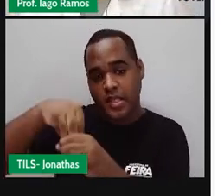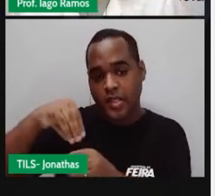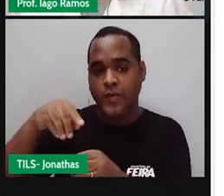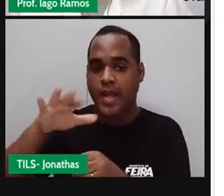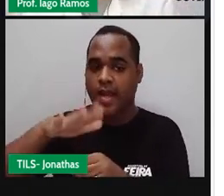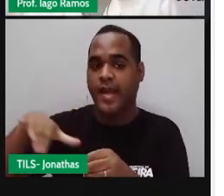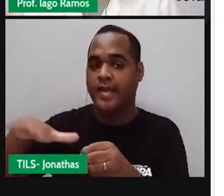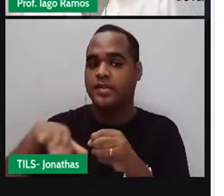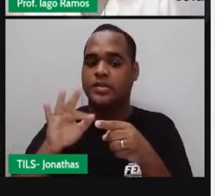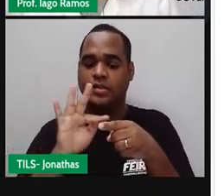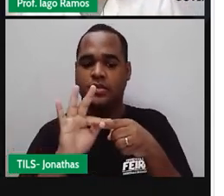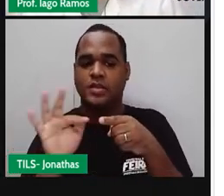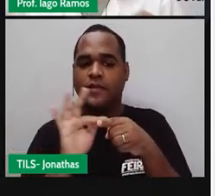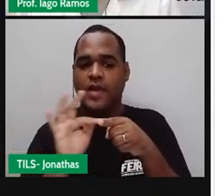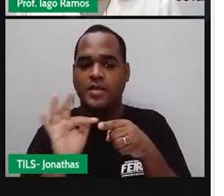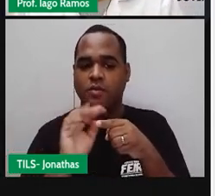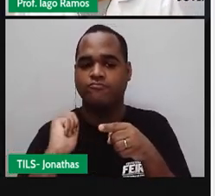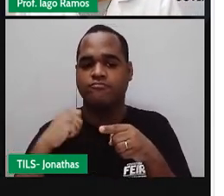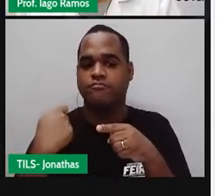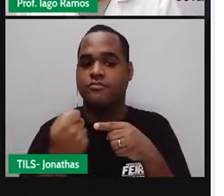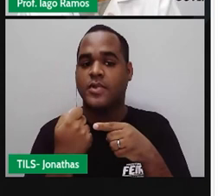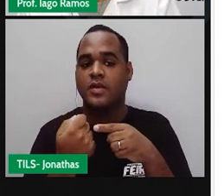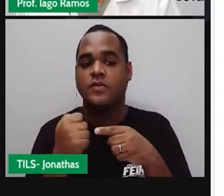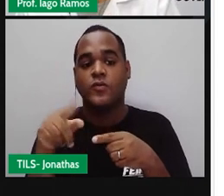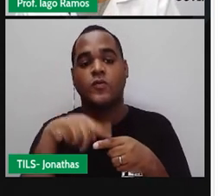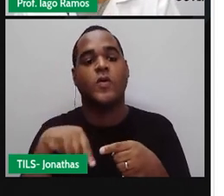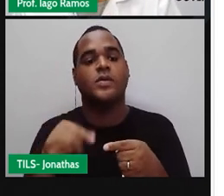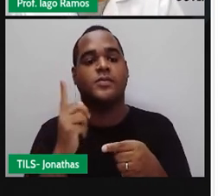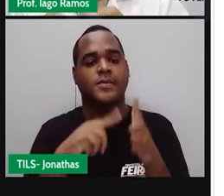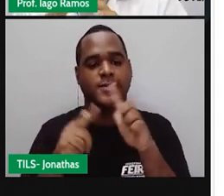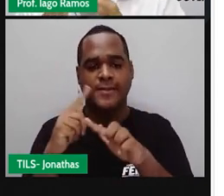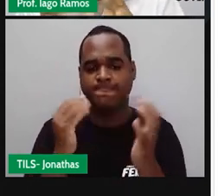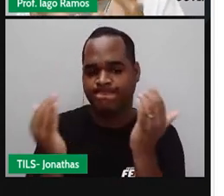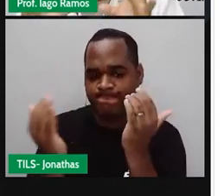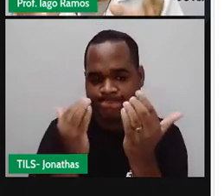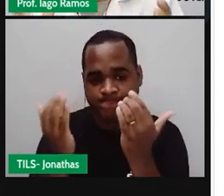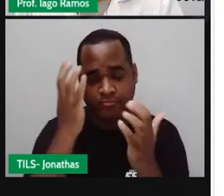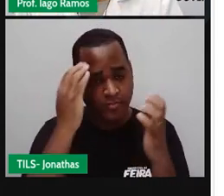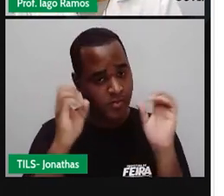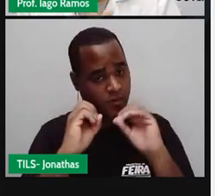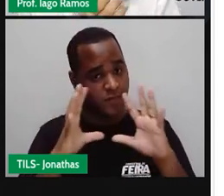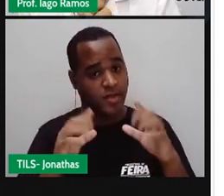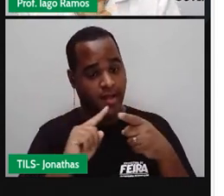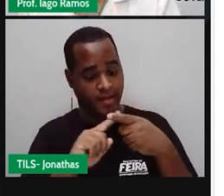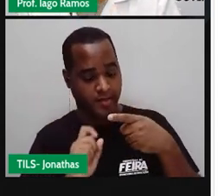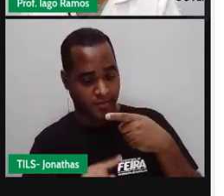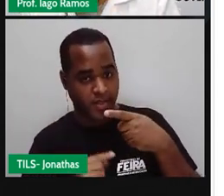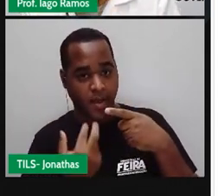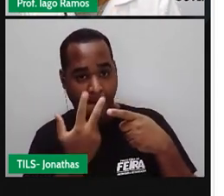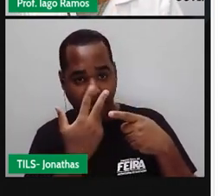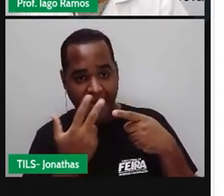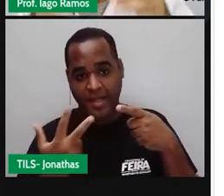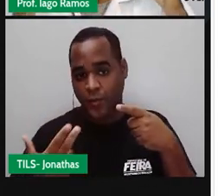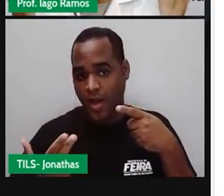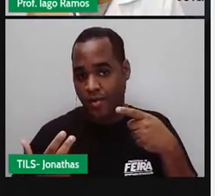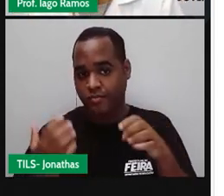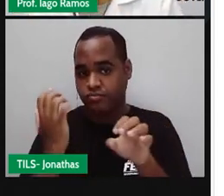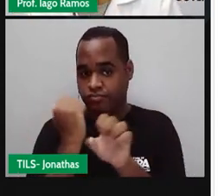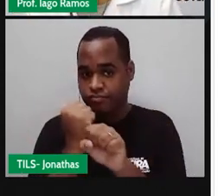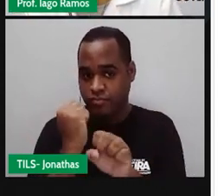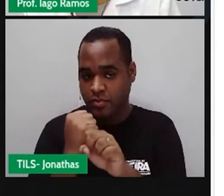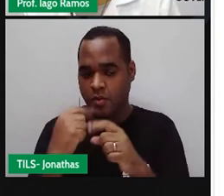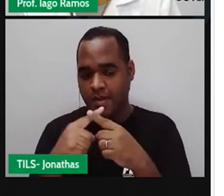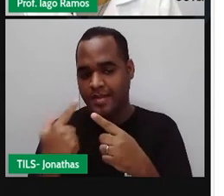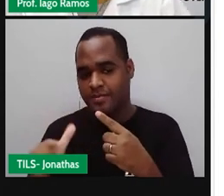que envolve infração a gente conseguir comparar a gente faz a parte de baixo ficar igual a